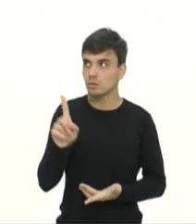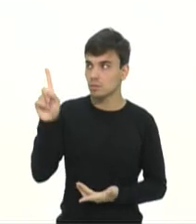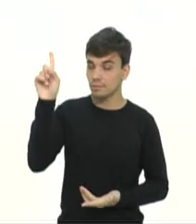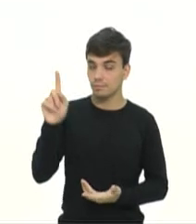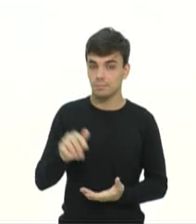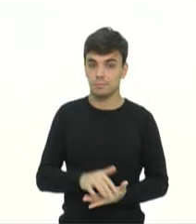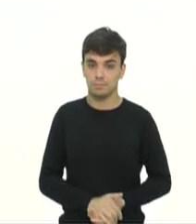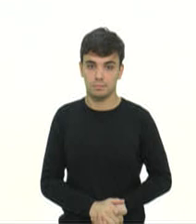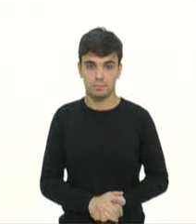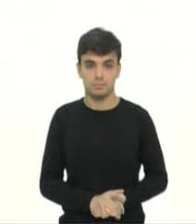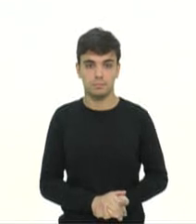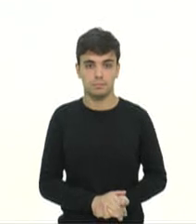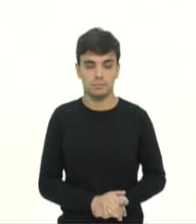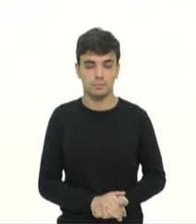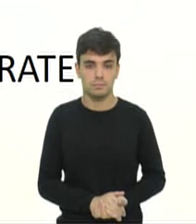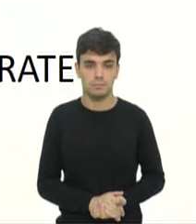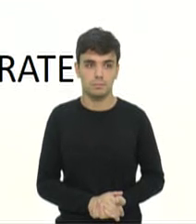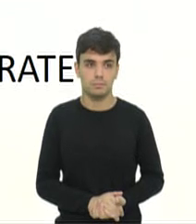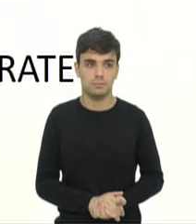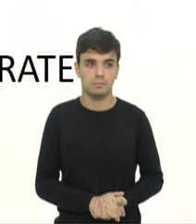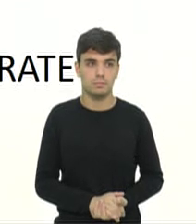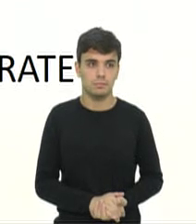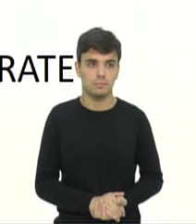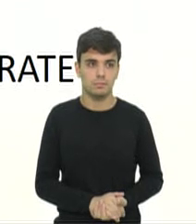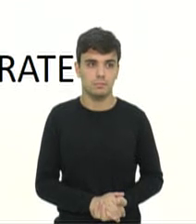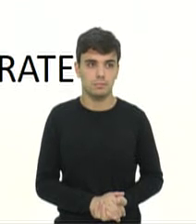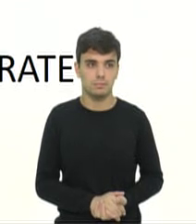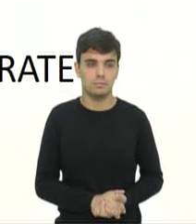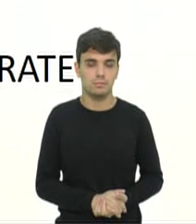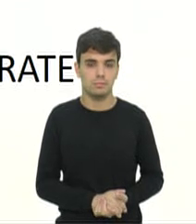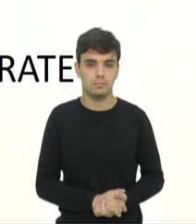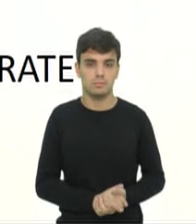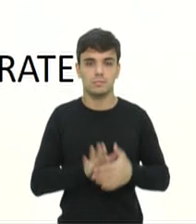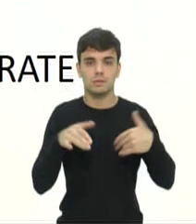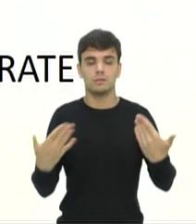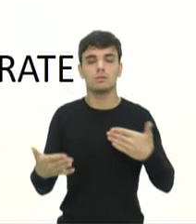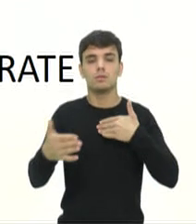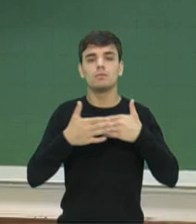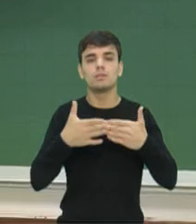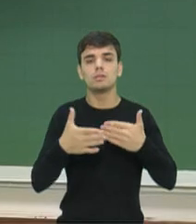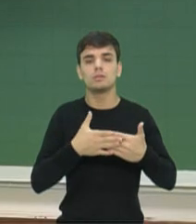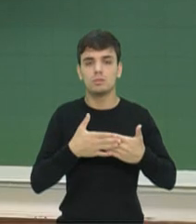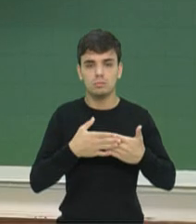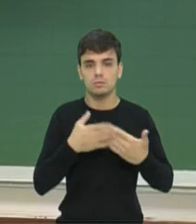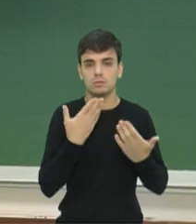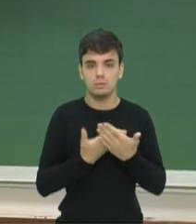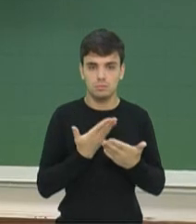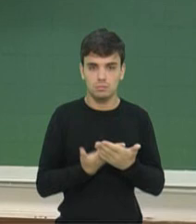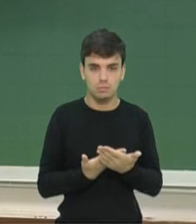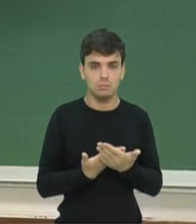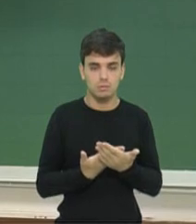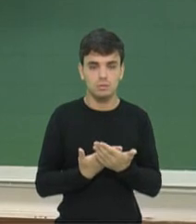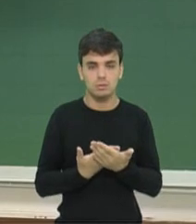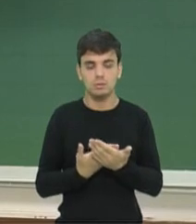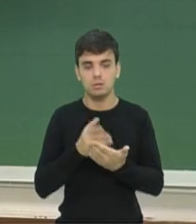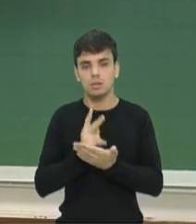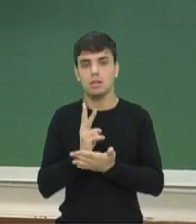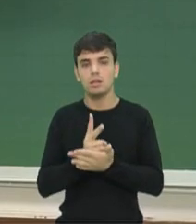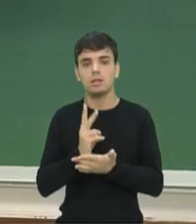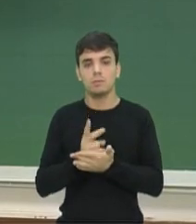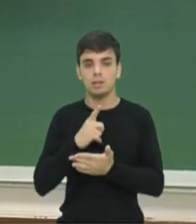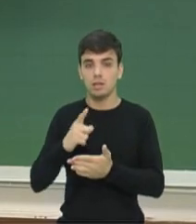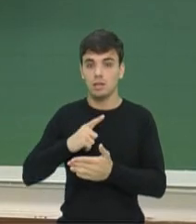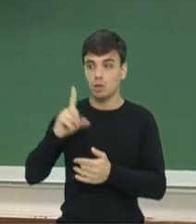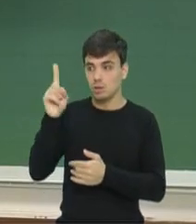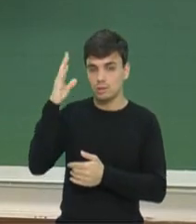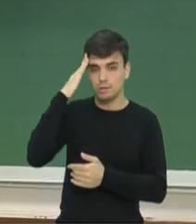objetivo principal no desenvolvimento do karateka. E aqui fechamos a nossa aula, né? Então sempre trazemos o quadro Saiba Mais, que